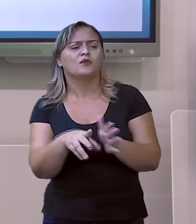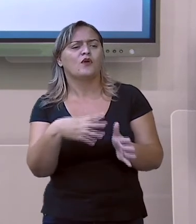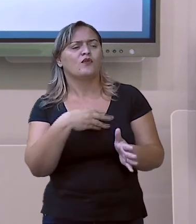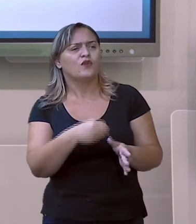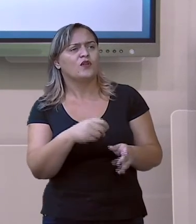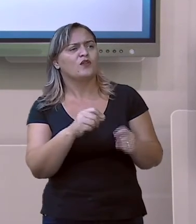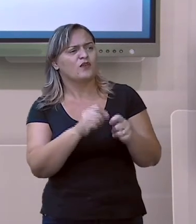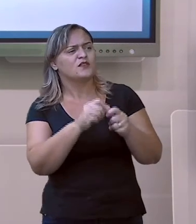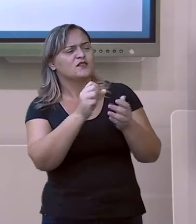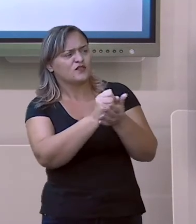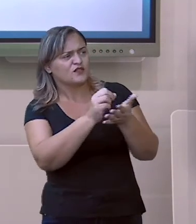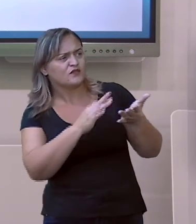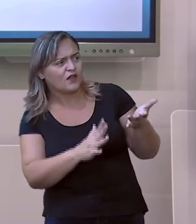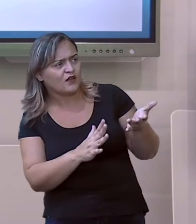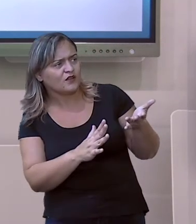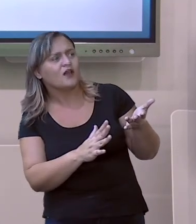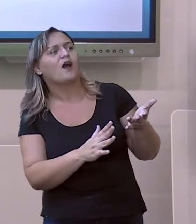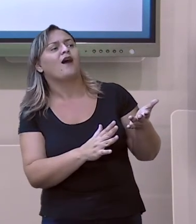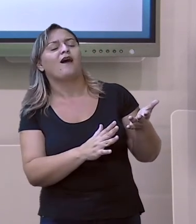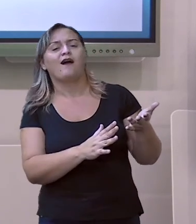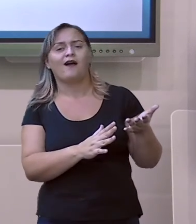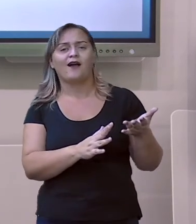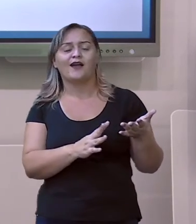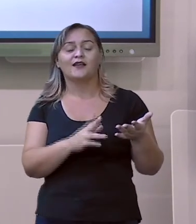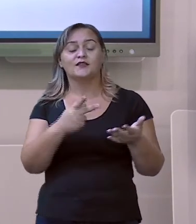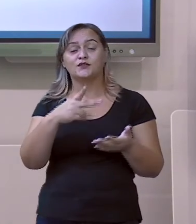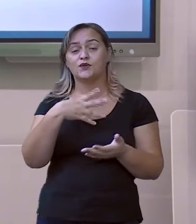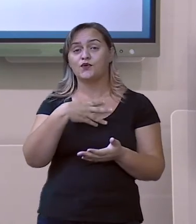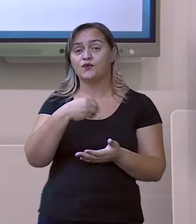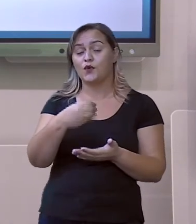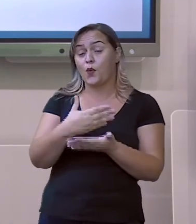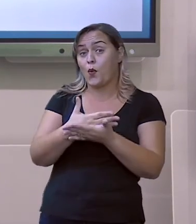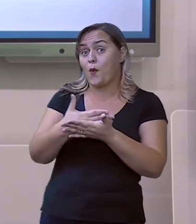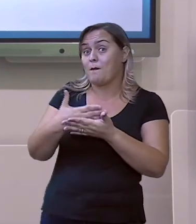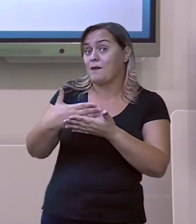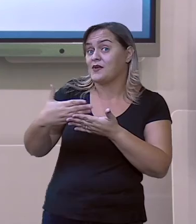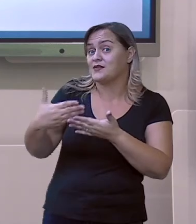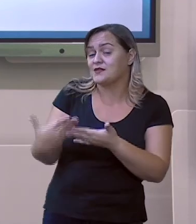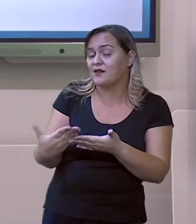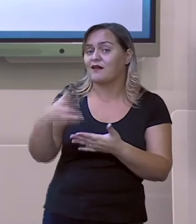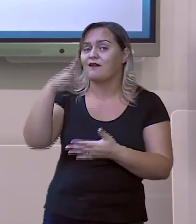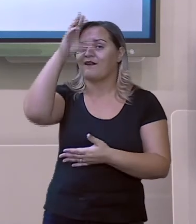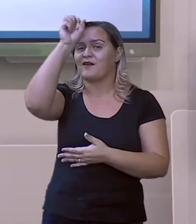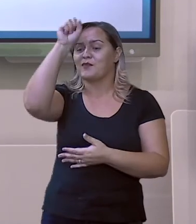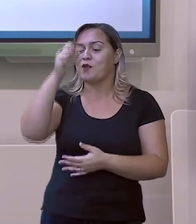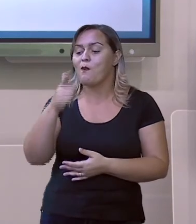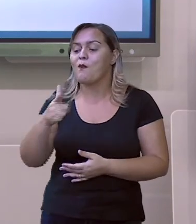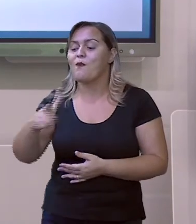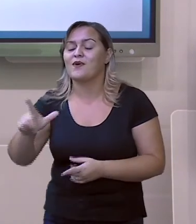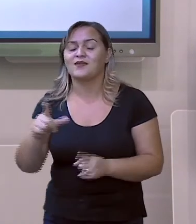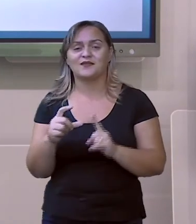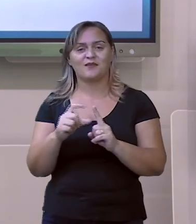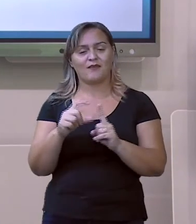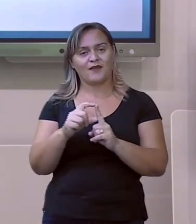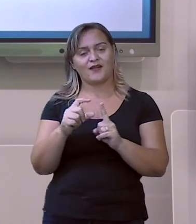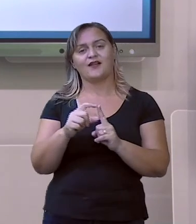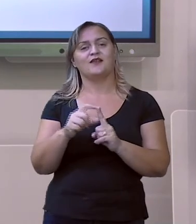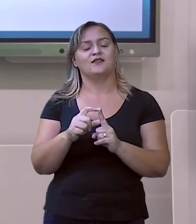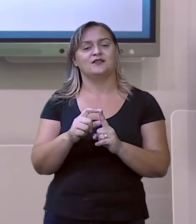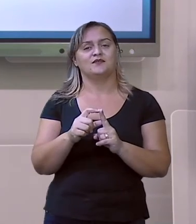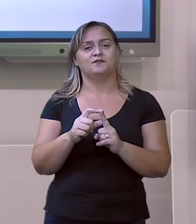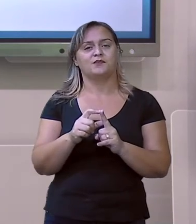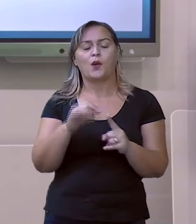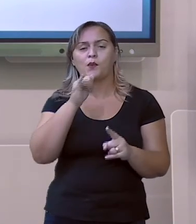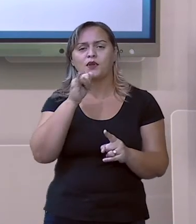Aí você pode falar para ele, ok, então vamos abrir a porta? Você pode dizer abrir? E a criança usa a aproximação da palavra